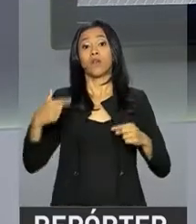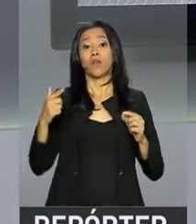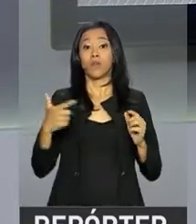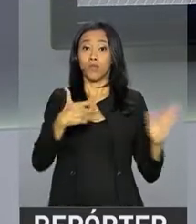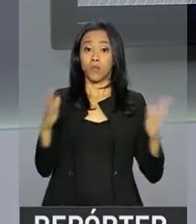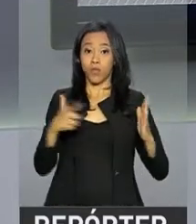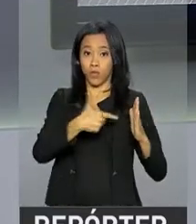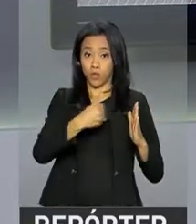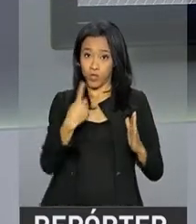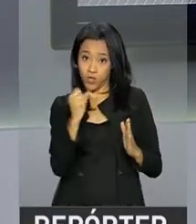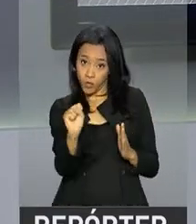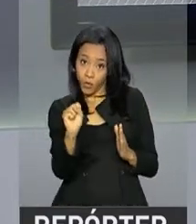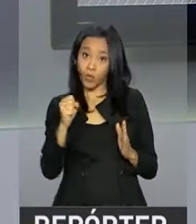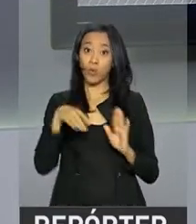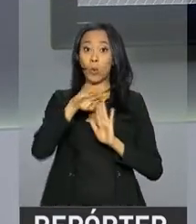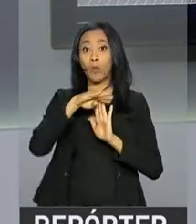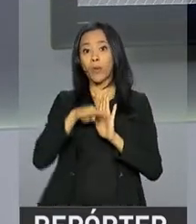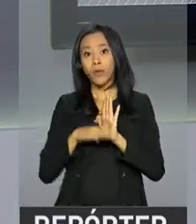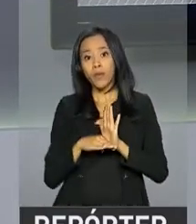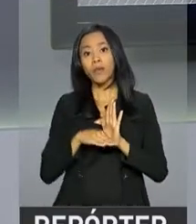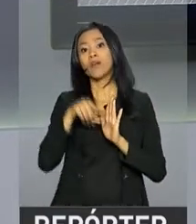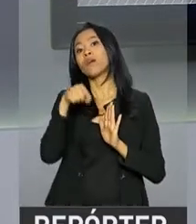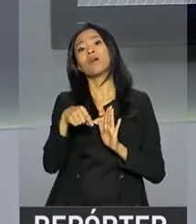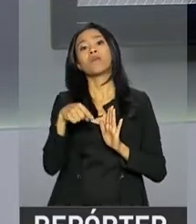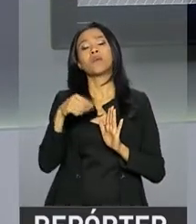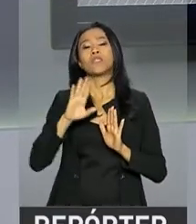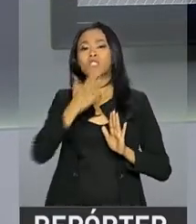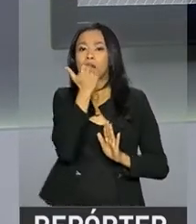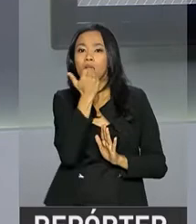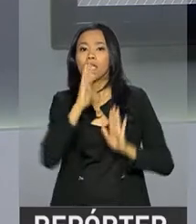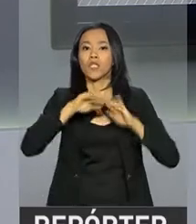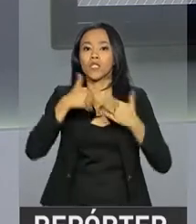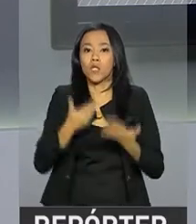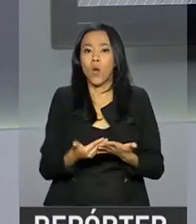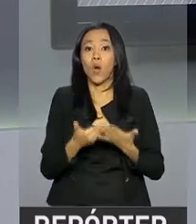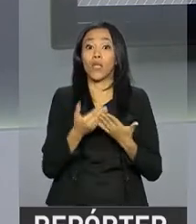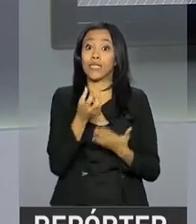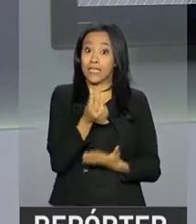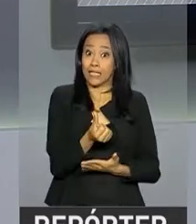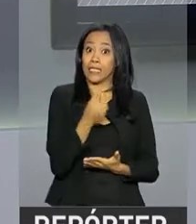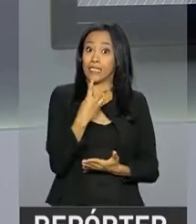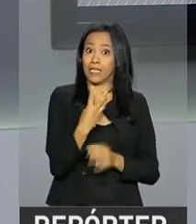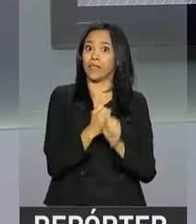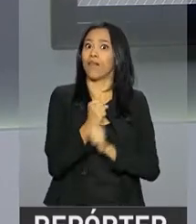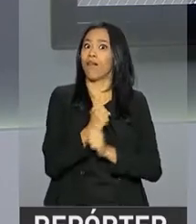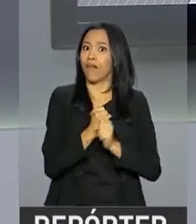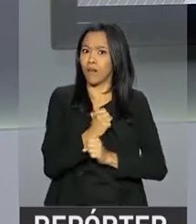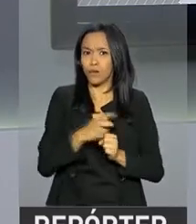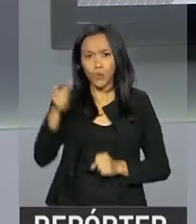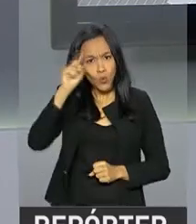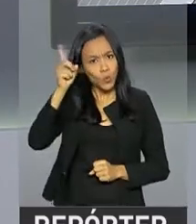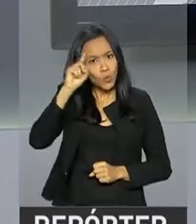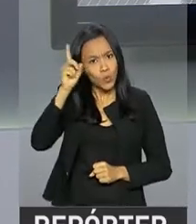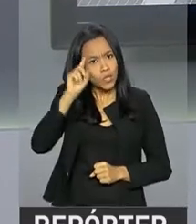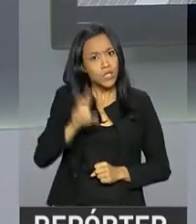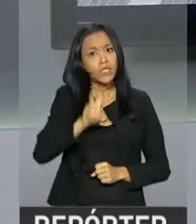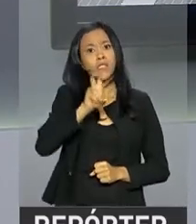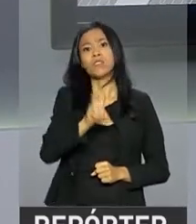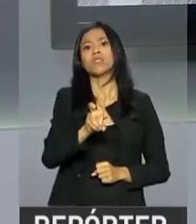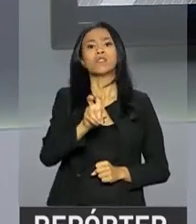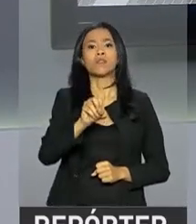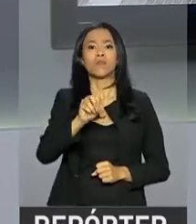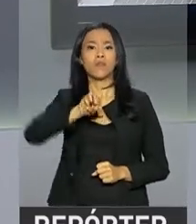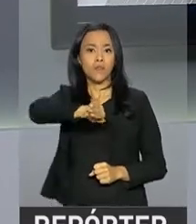programa nacional de alimentação escolar completa 63 anos todos os dias são 50 milhões de refeições servidas